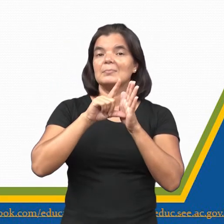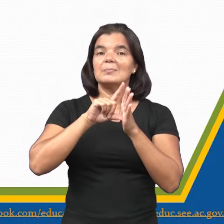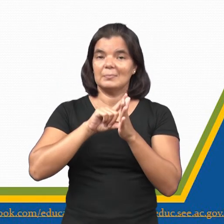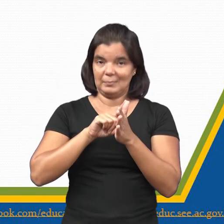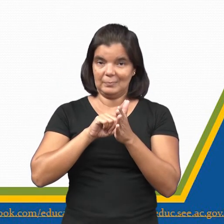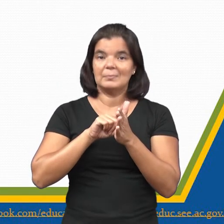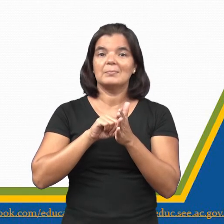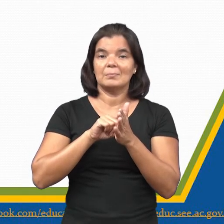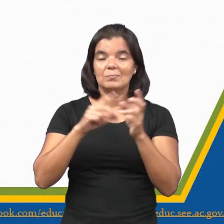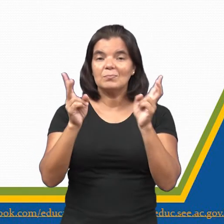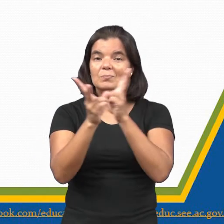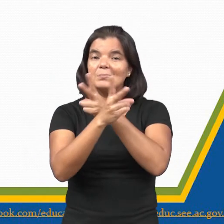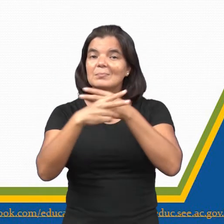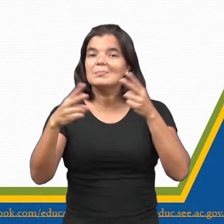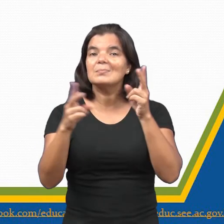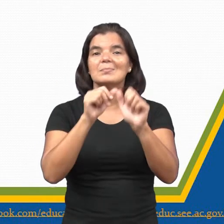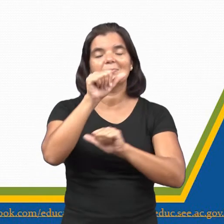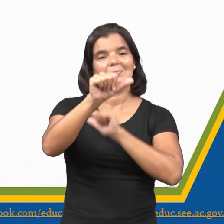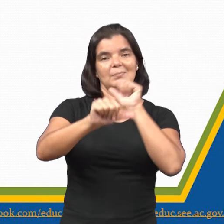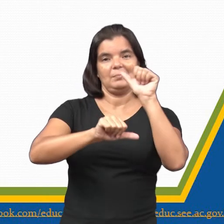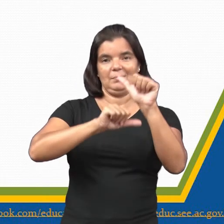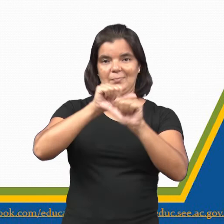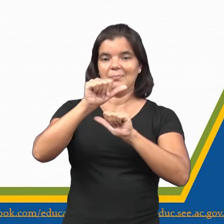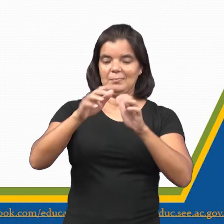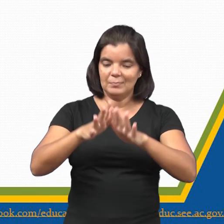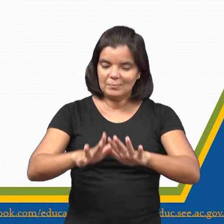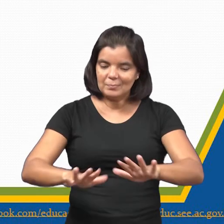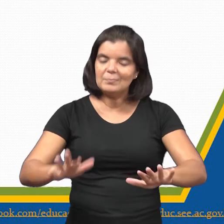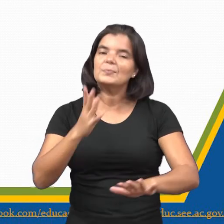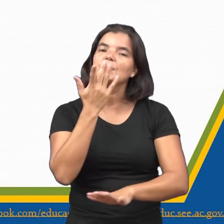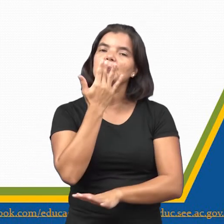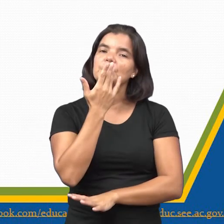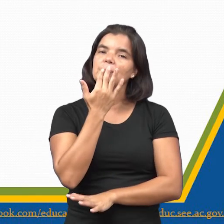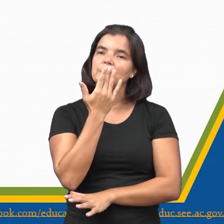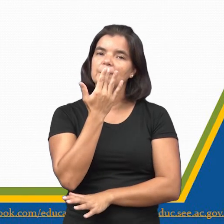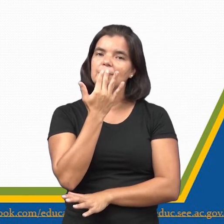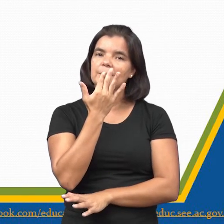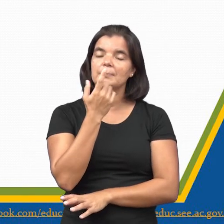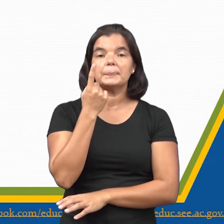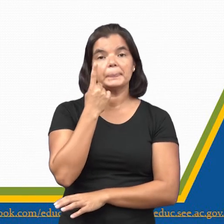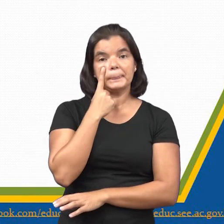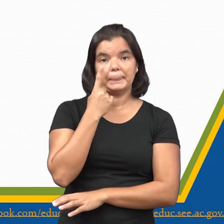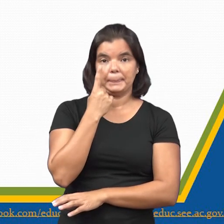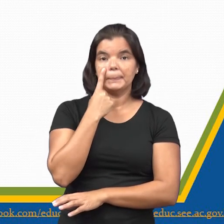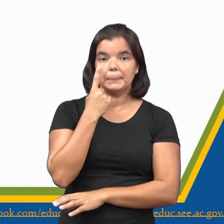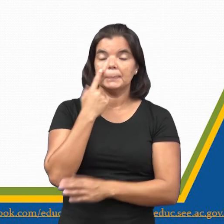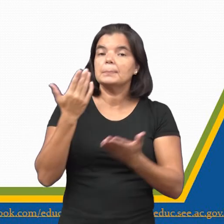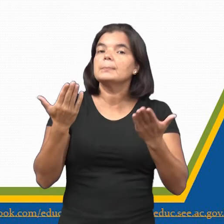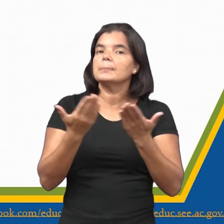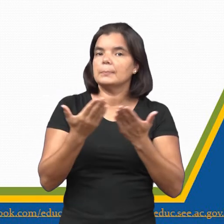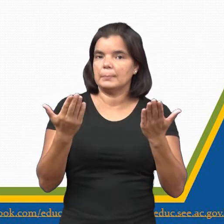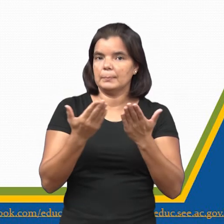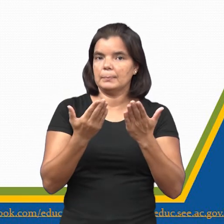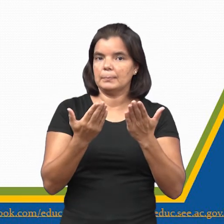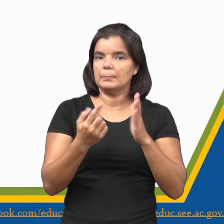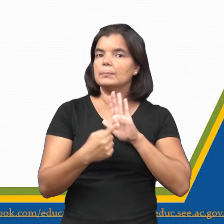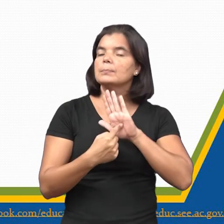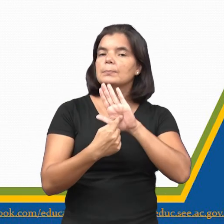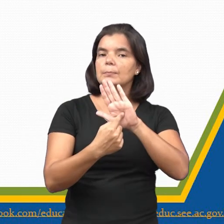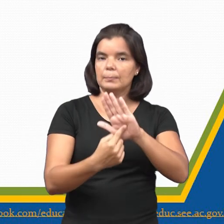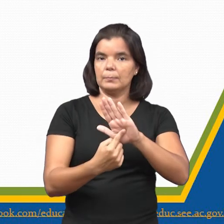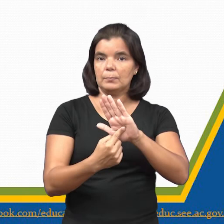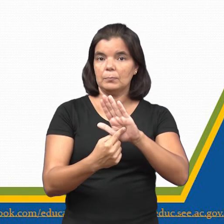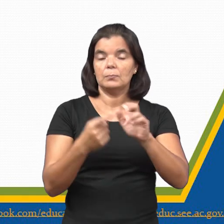derramá-la dançando ao vento e transformá-las em tapetes coloridos pelo chão. Observe que eu agora destaquei para